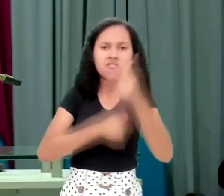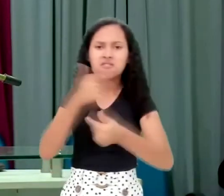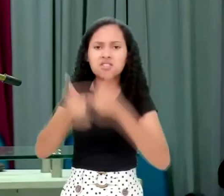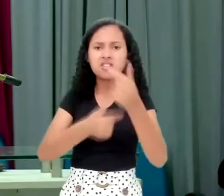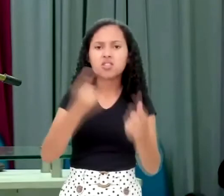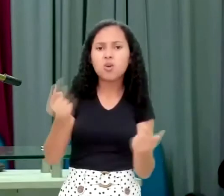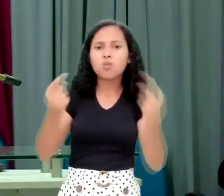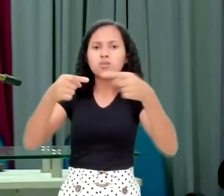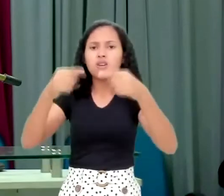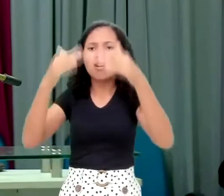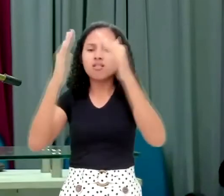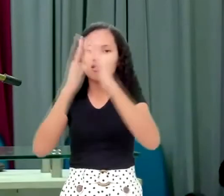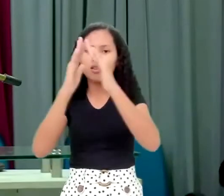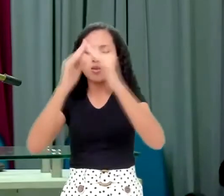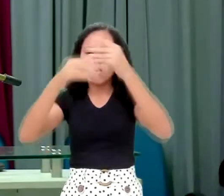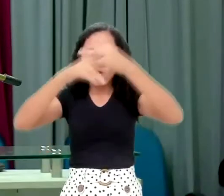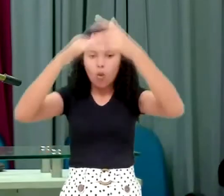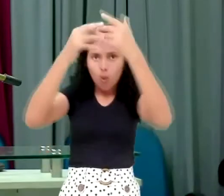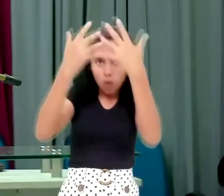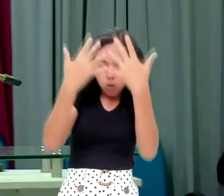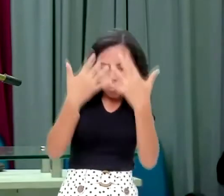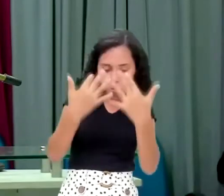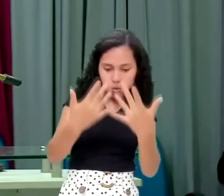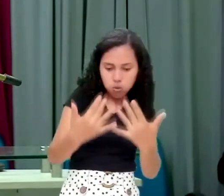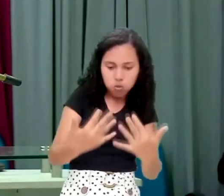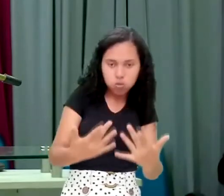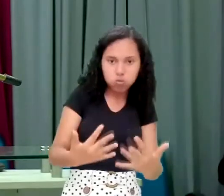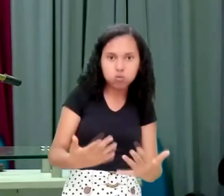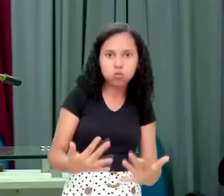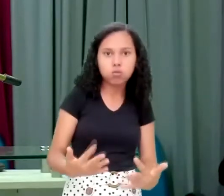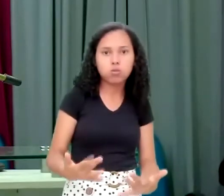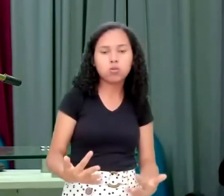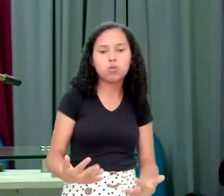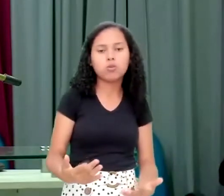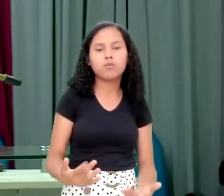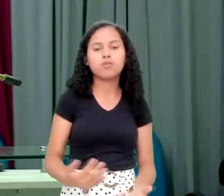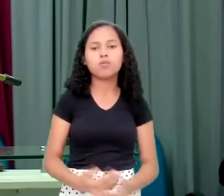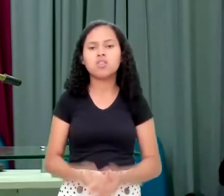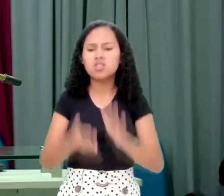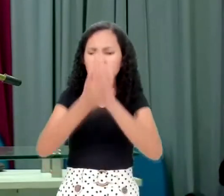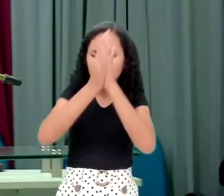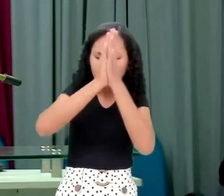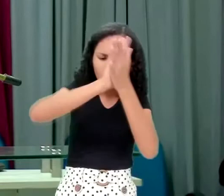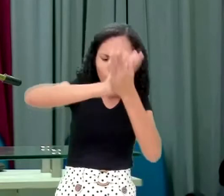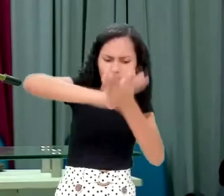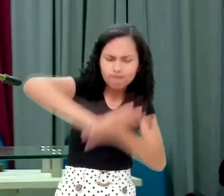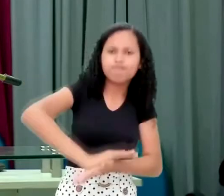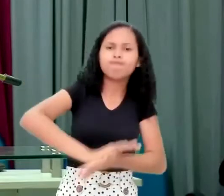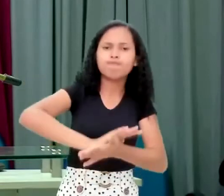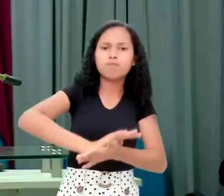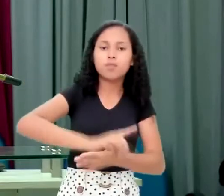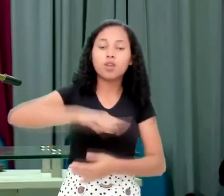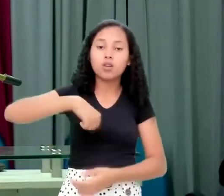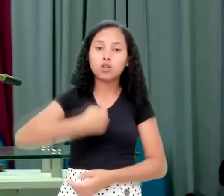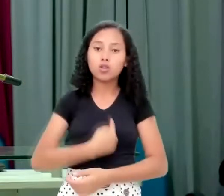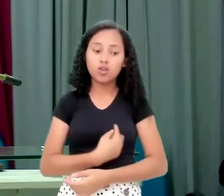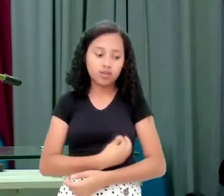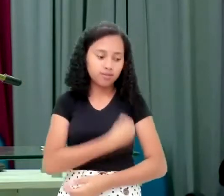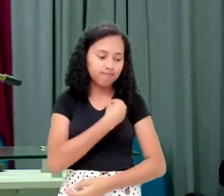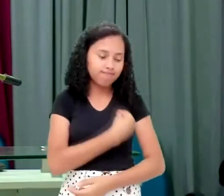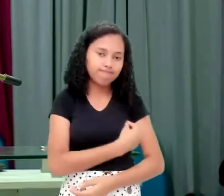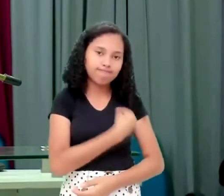aquela casa, e ela caiu, e foi grande a sua ruína. Então, queridos, que nós estejamos